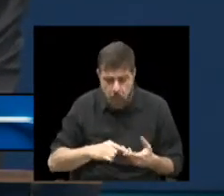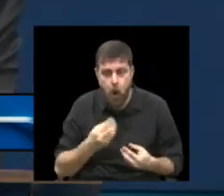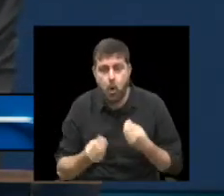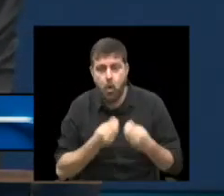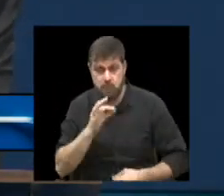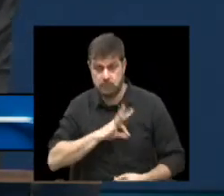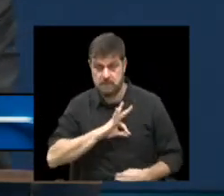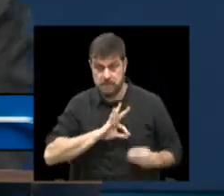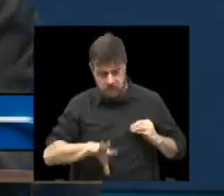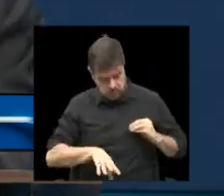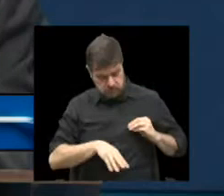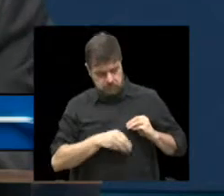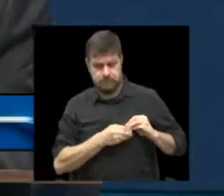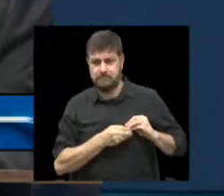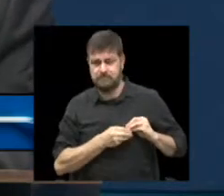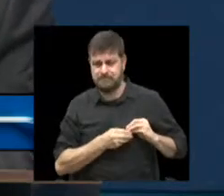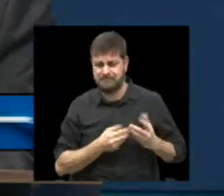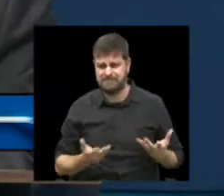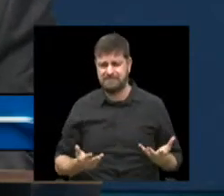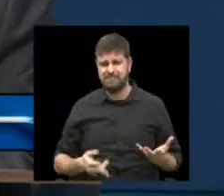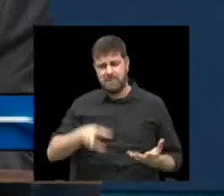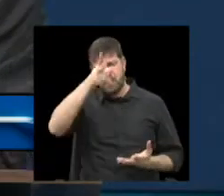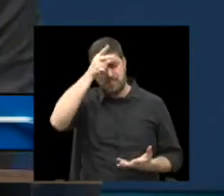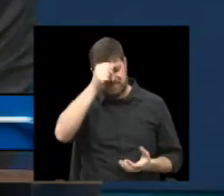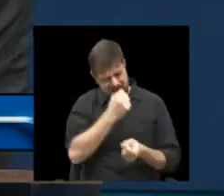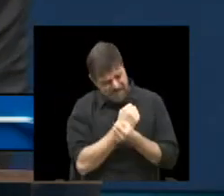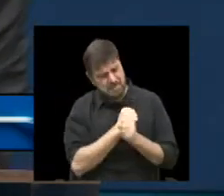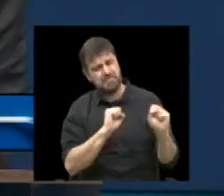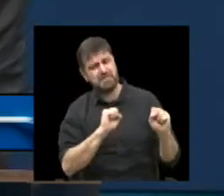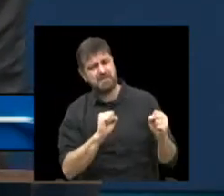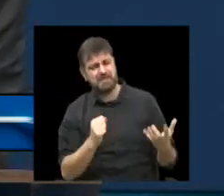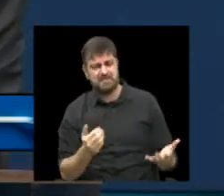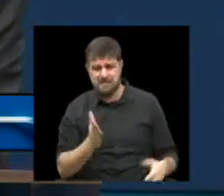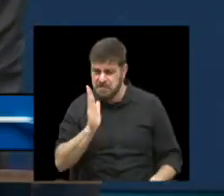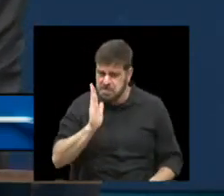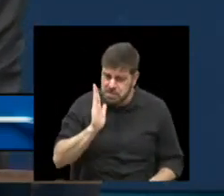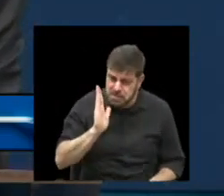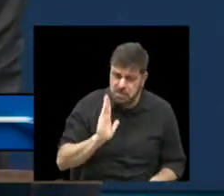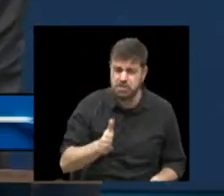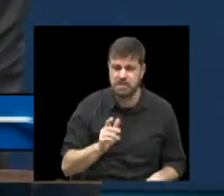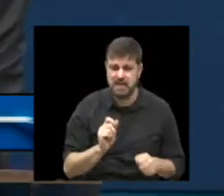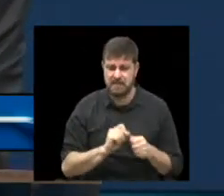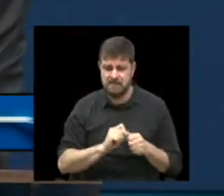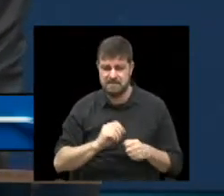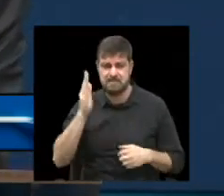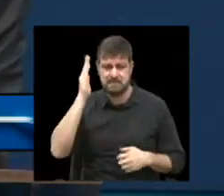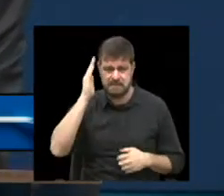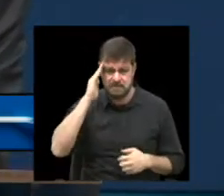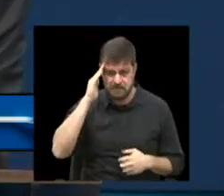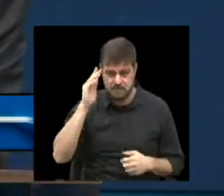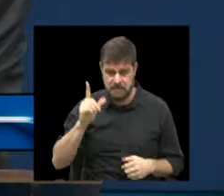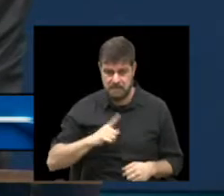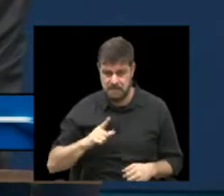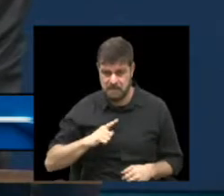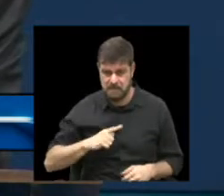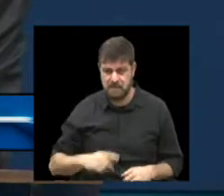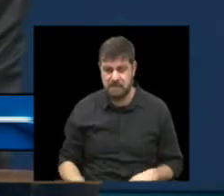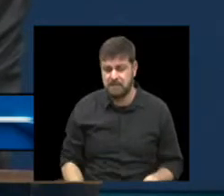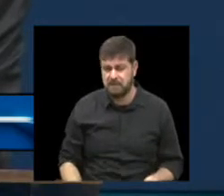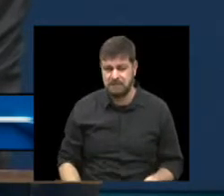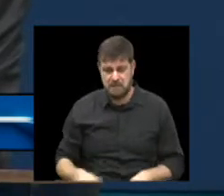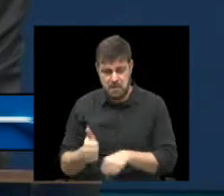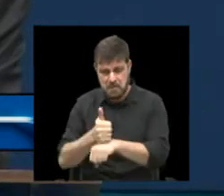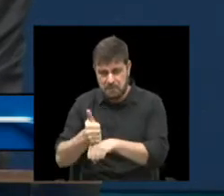reajuste salarial. Não é possível que o prefeito, num contexto já de ajuste, de redução das vagas de